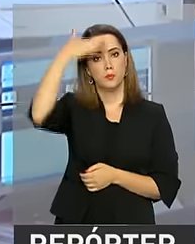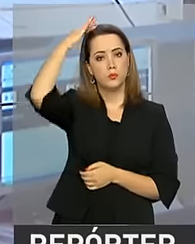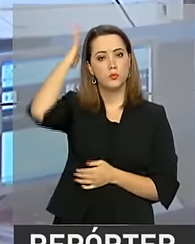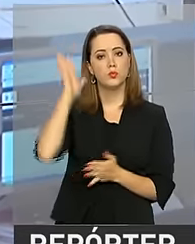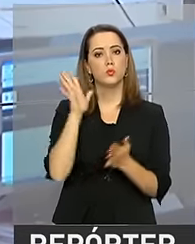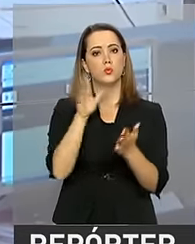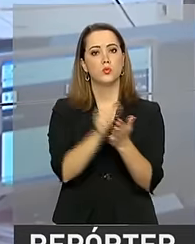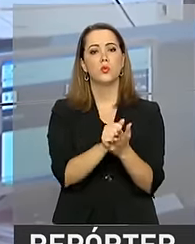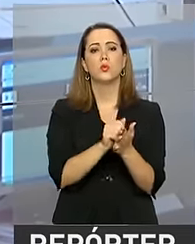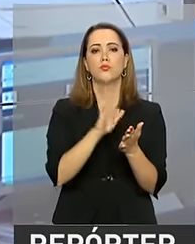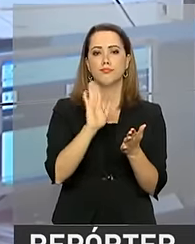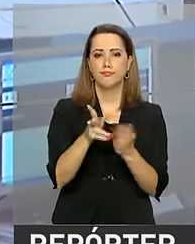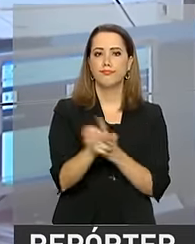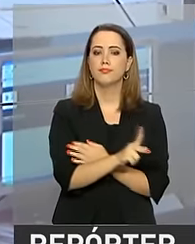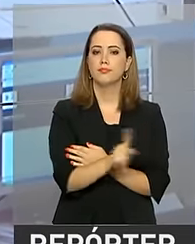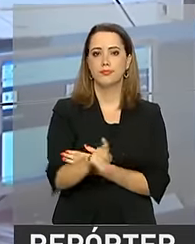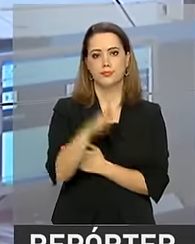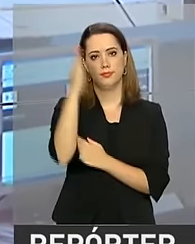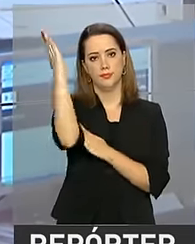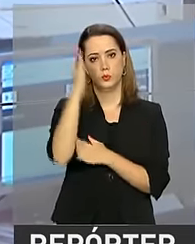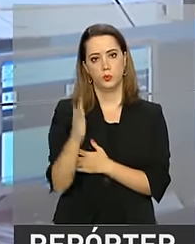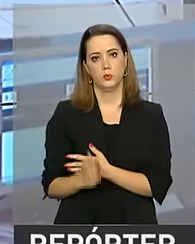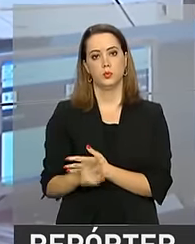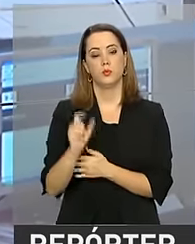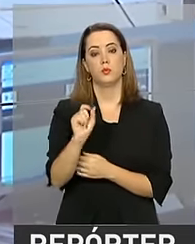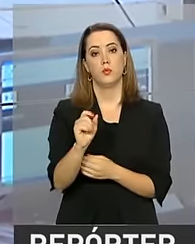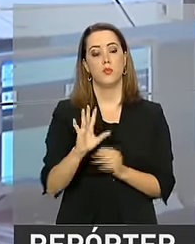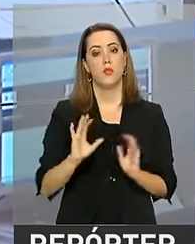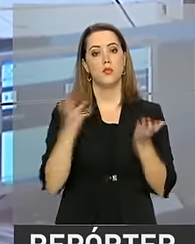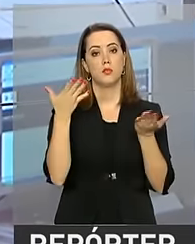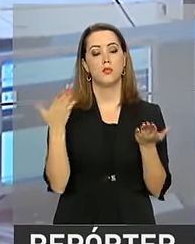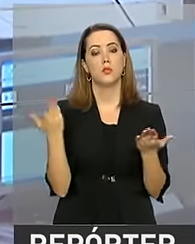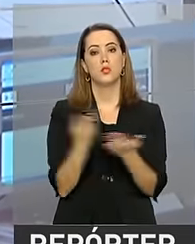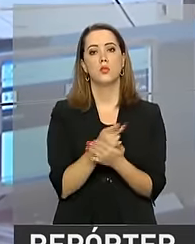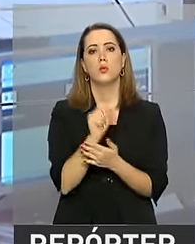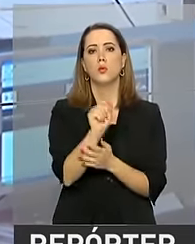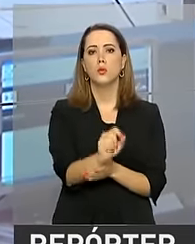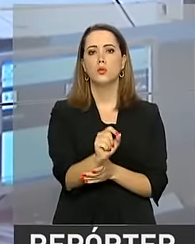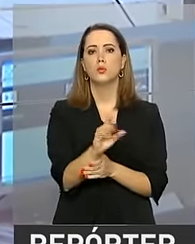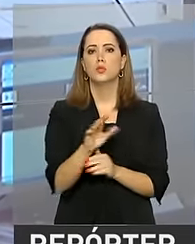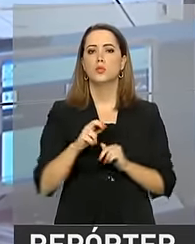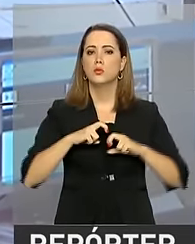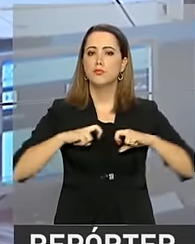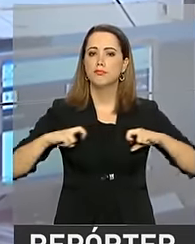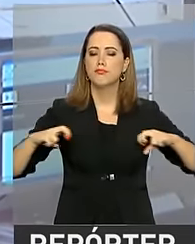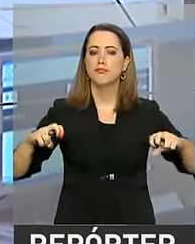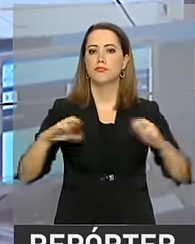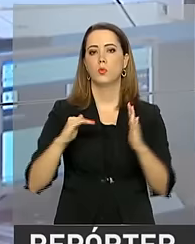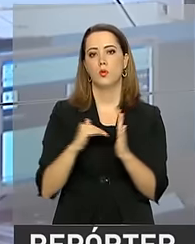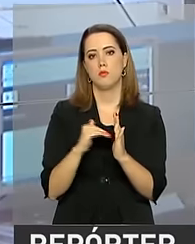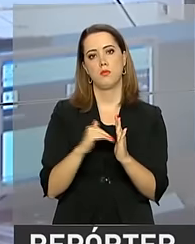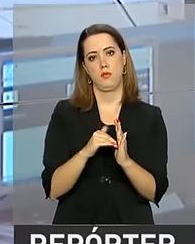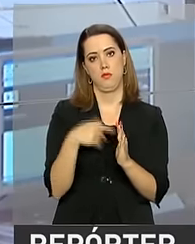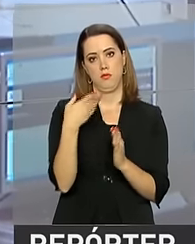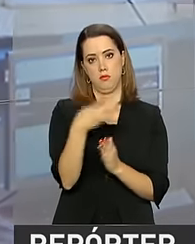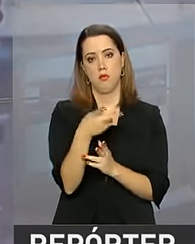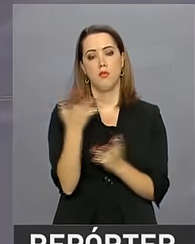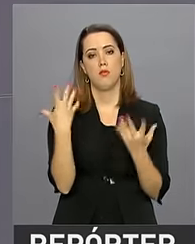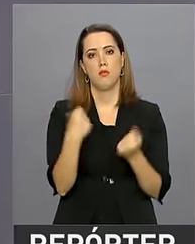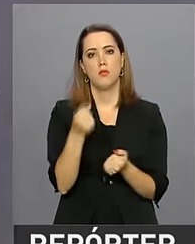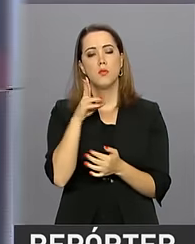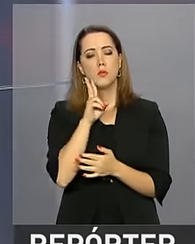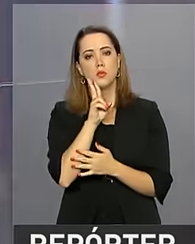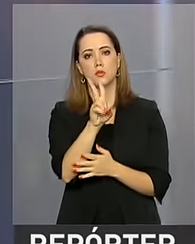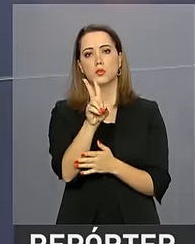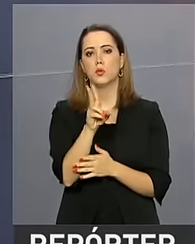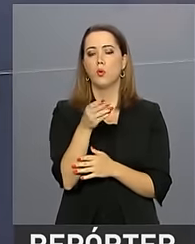definitivamente a presidência da República. Como nós acompanhamos, a cerimônia foi agora há pouco no plenário do Senado. Nós vamos para lá, para o Senado Federal,